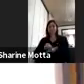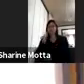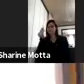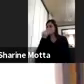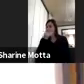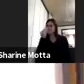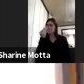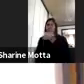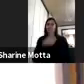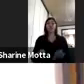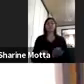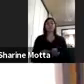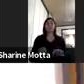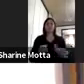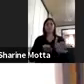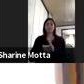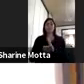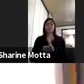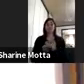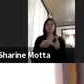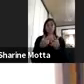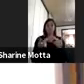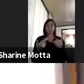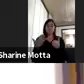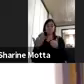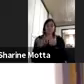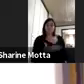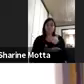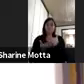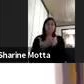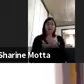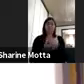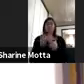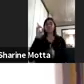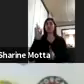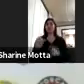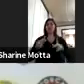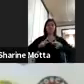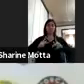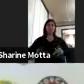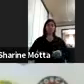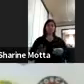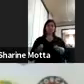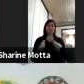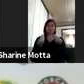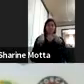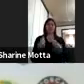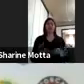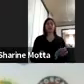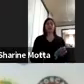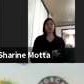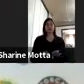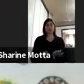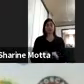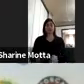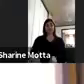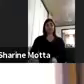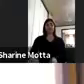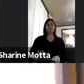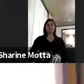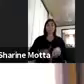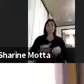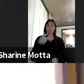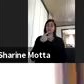coisas mais básicas que os patamares de direitos humanos já estabeleceram. eu quero dizer com isso que não está fácil. Temos uma